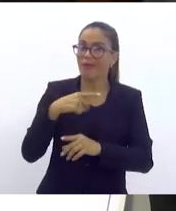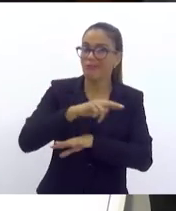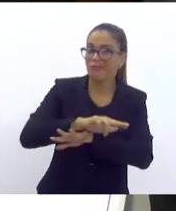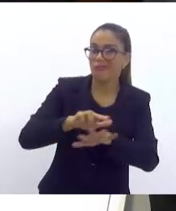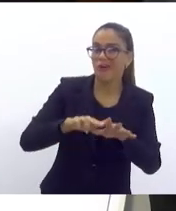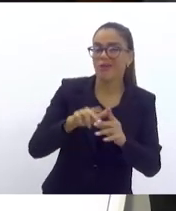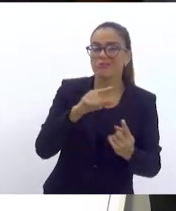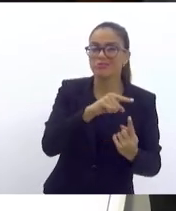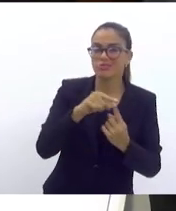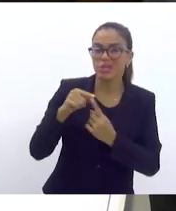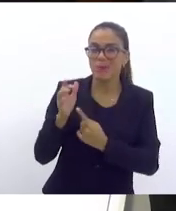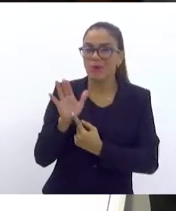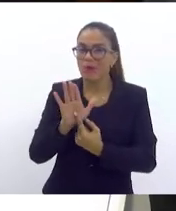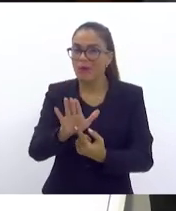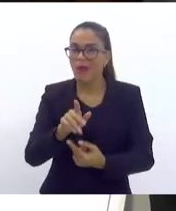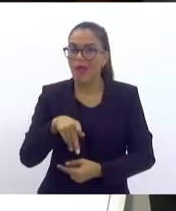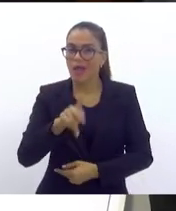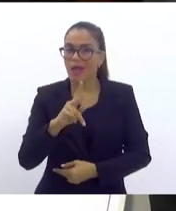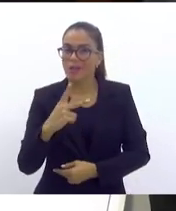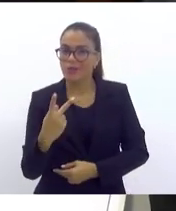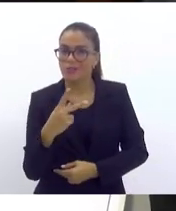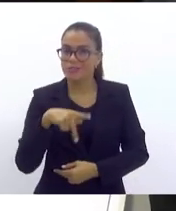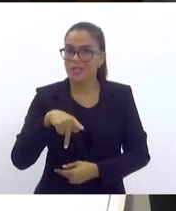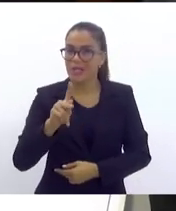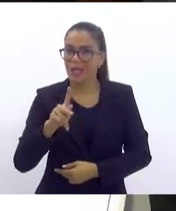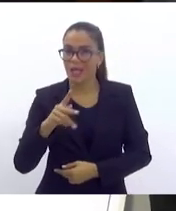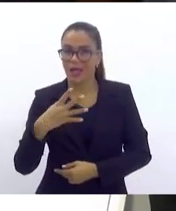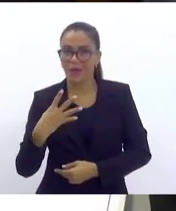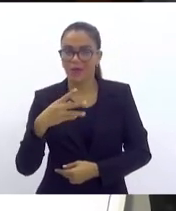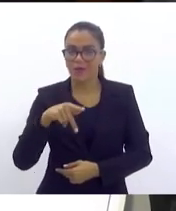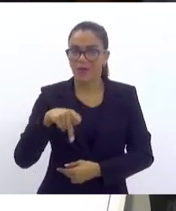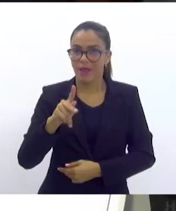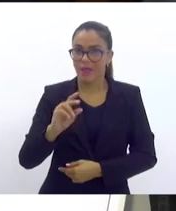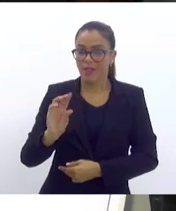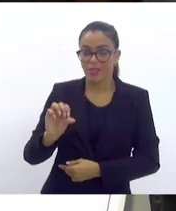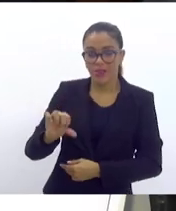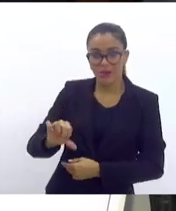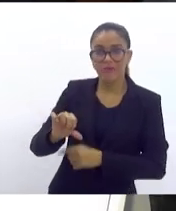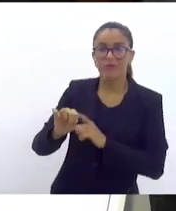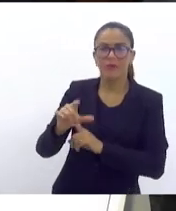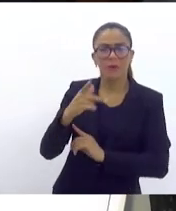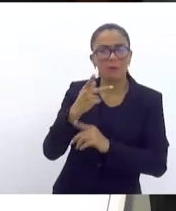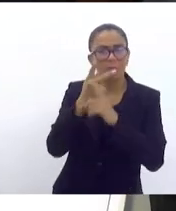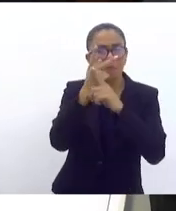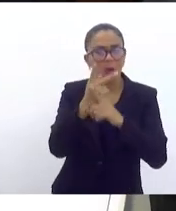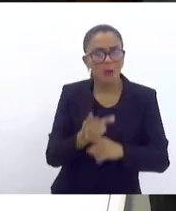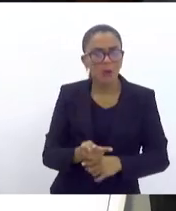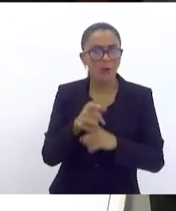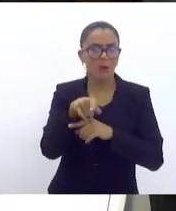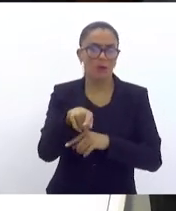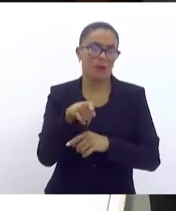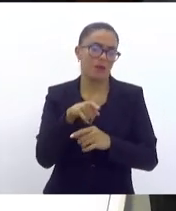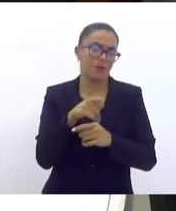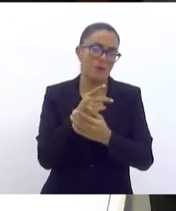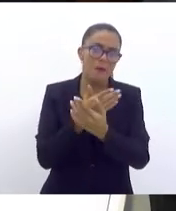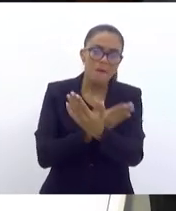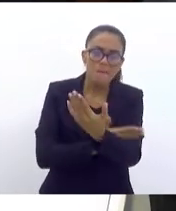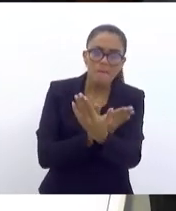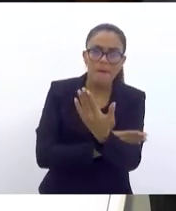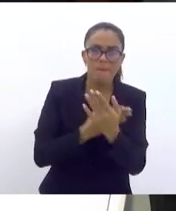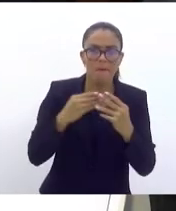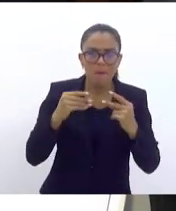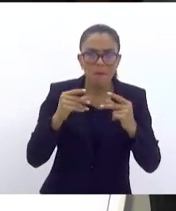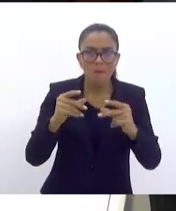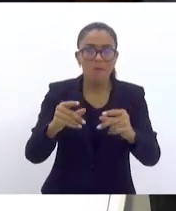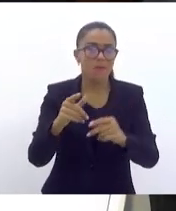do K2 do K4 do K9 fizemos uma busca nossos bancos de dados também corroboramos com entendimento dele ainda não existe